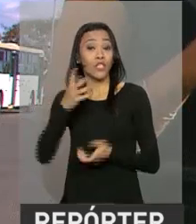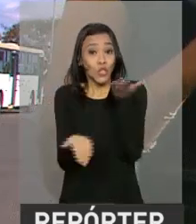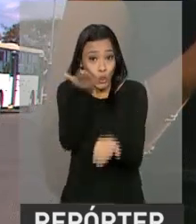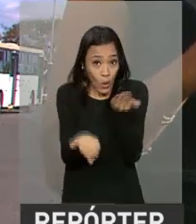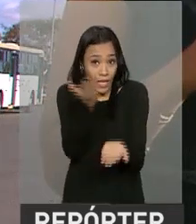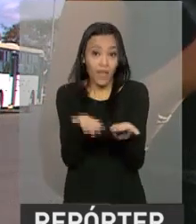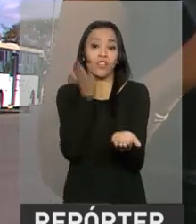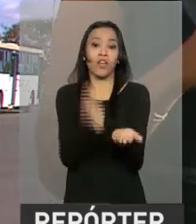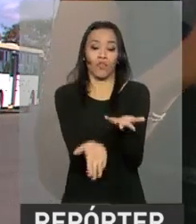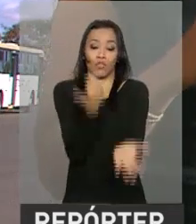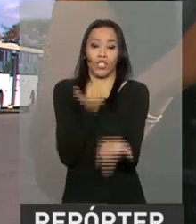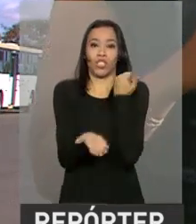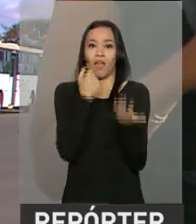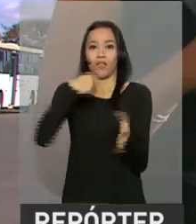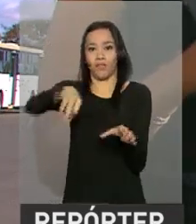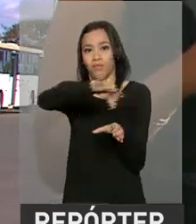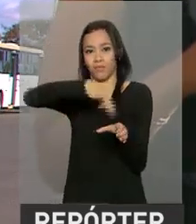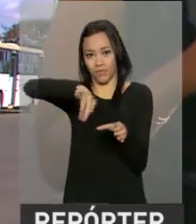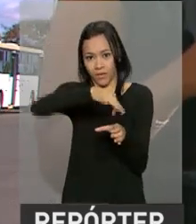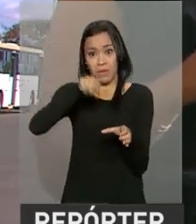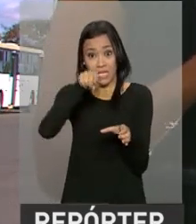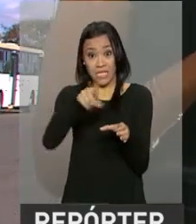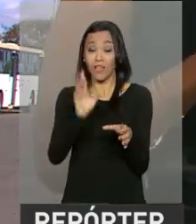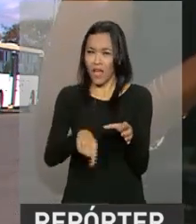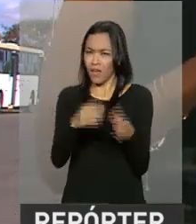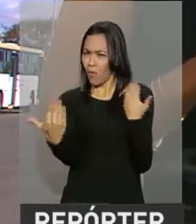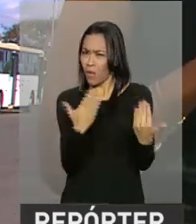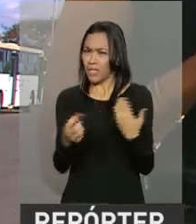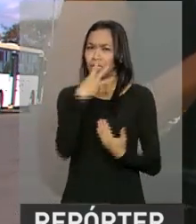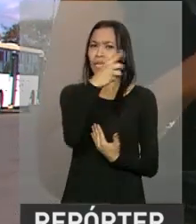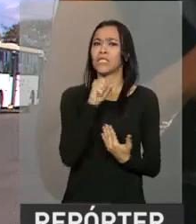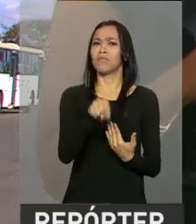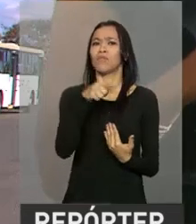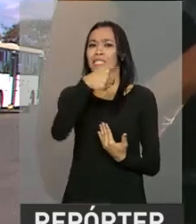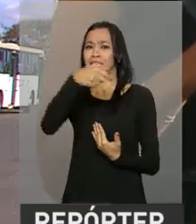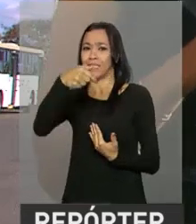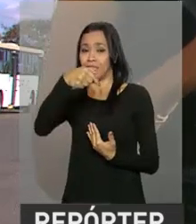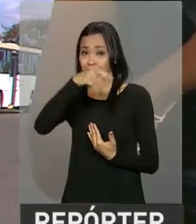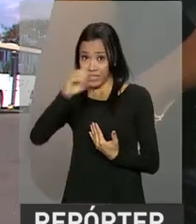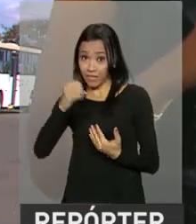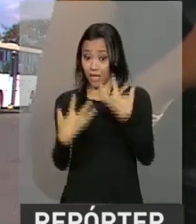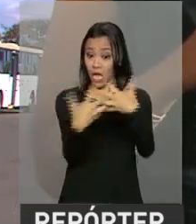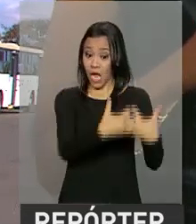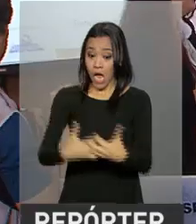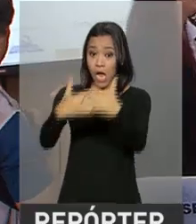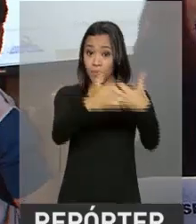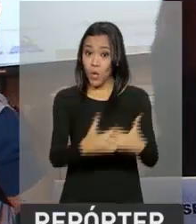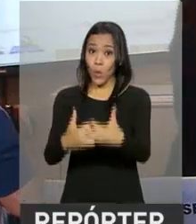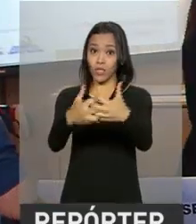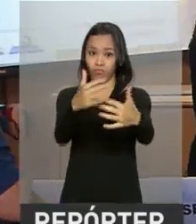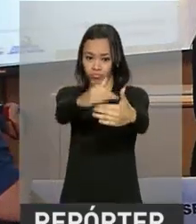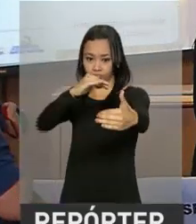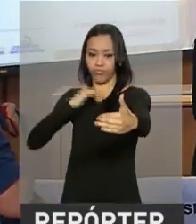dos alimentos industrializados isso equivale a mais de 3.700 caminhões carregados de sal a